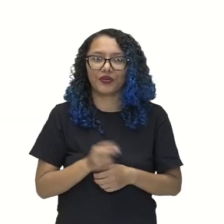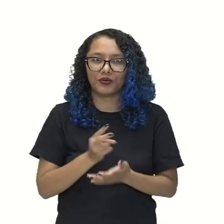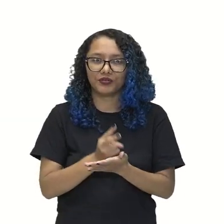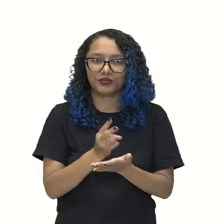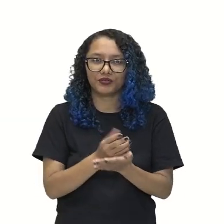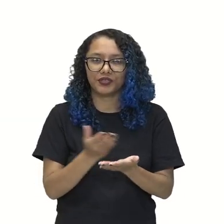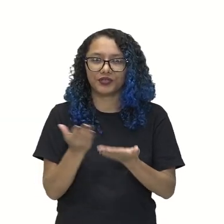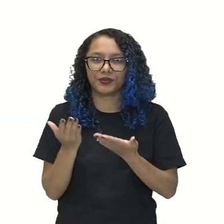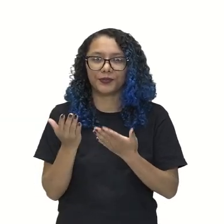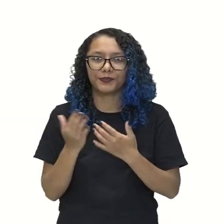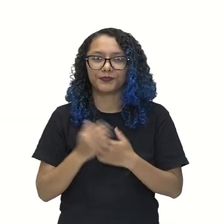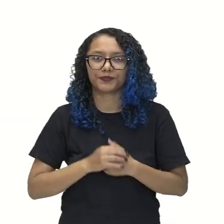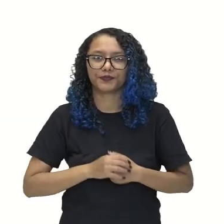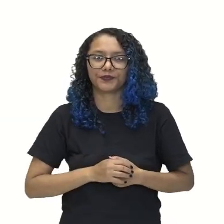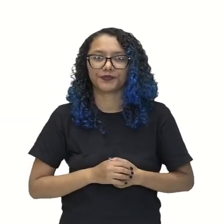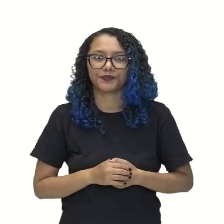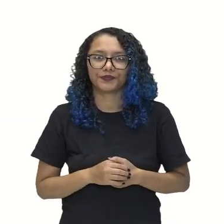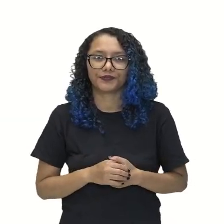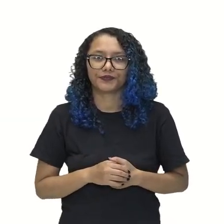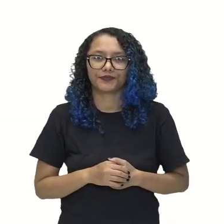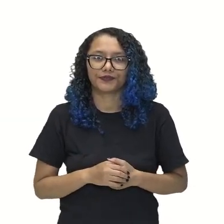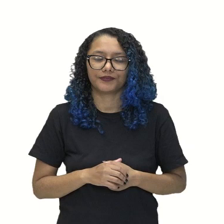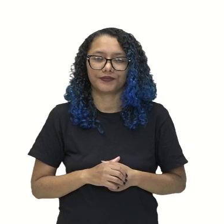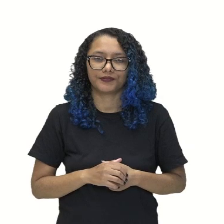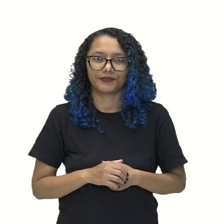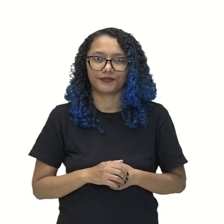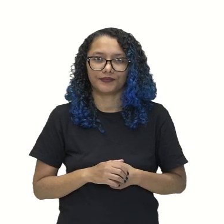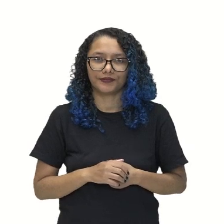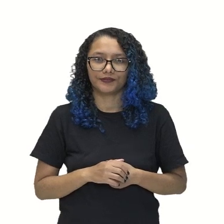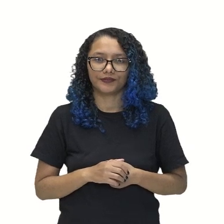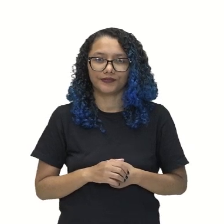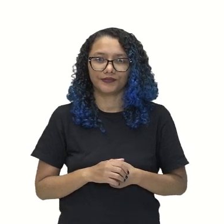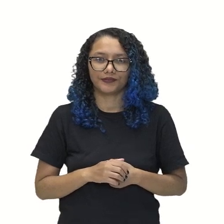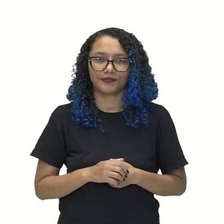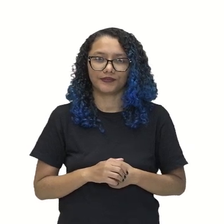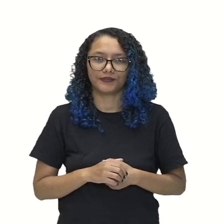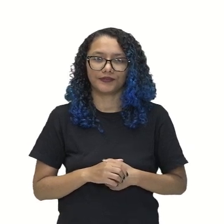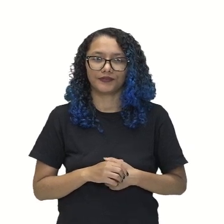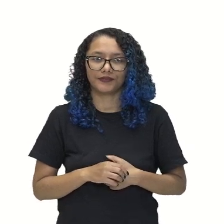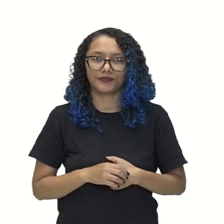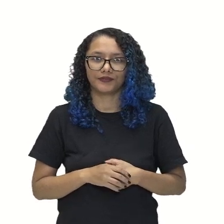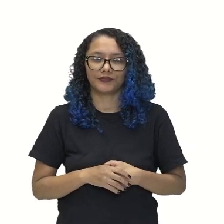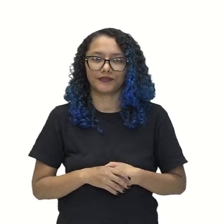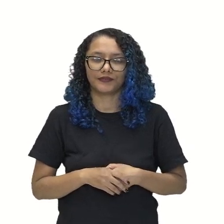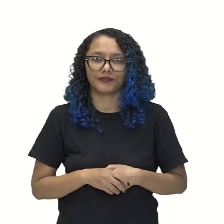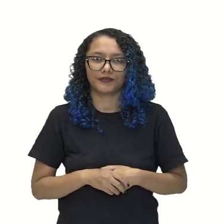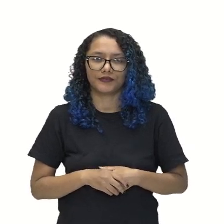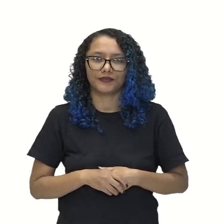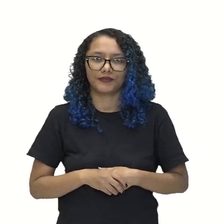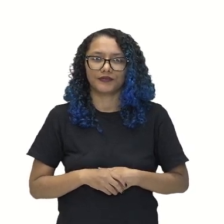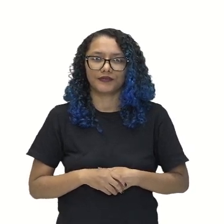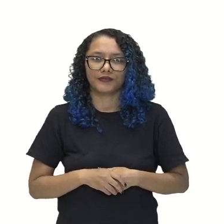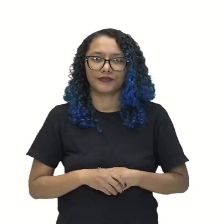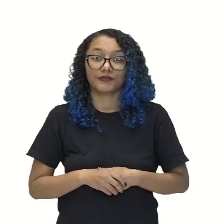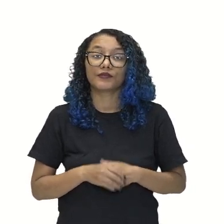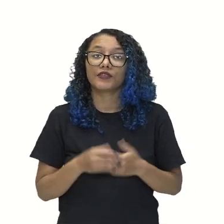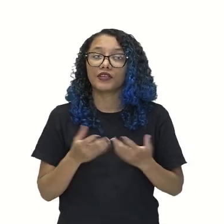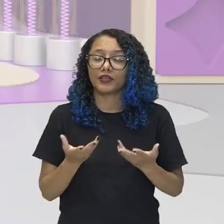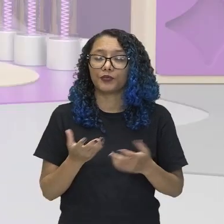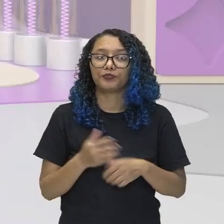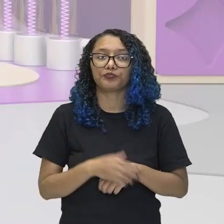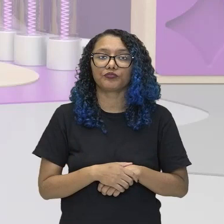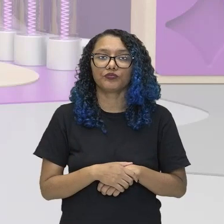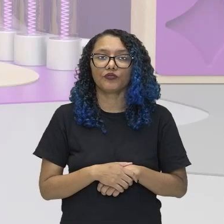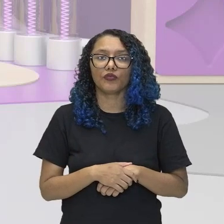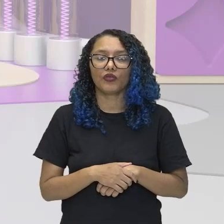Ó. Continuando, nós temos o seguinte. A soma de 2 números